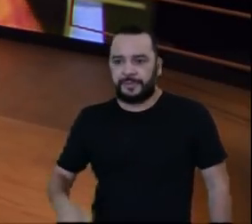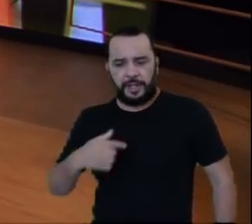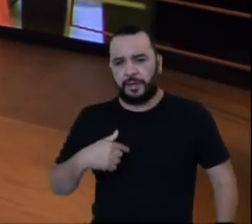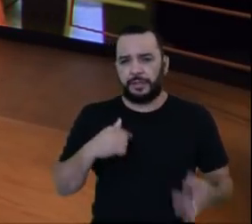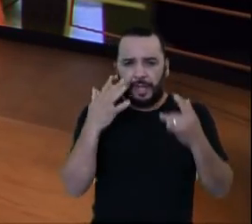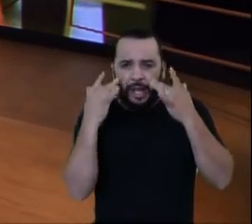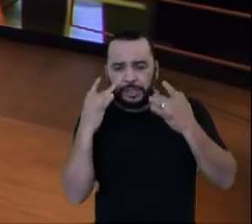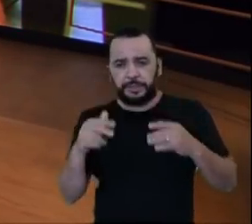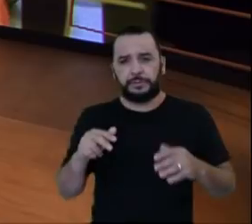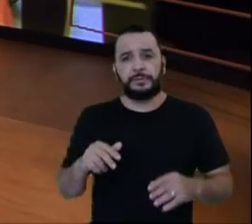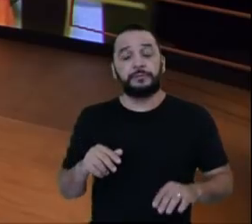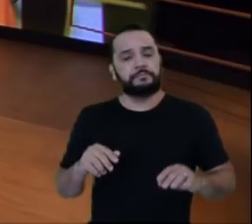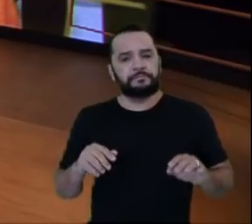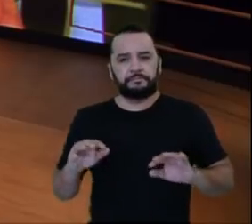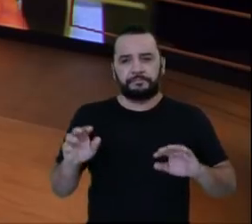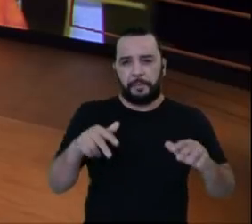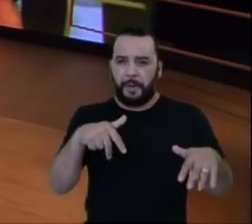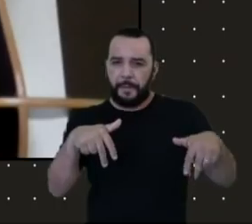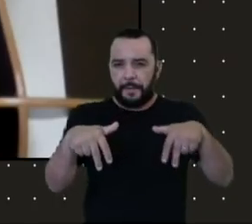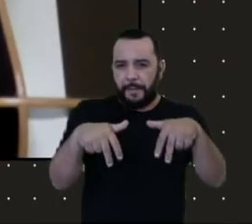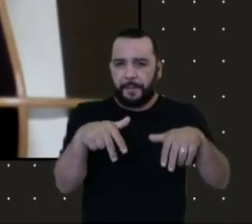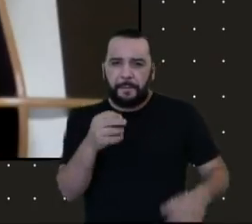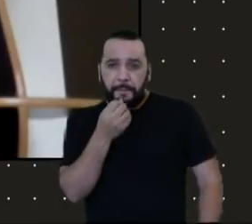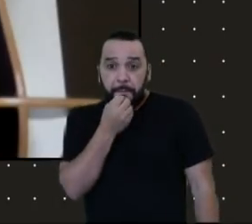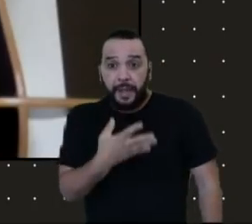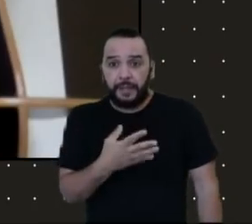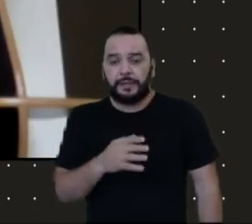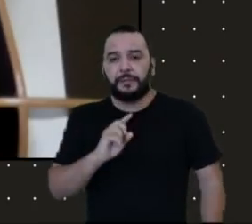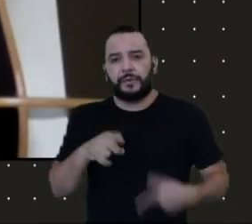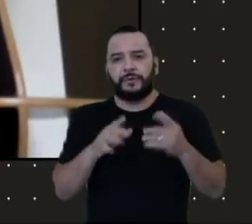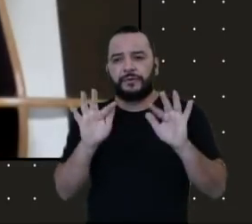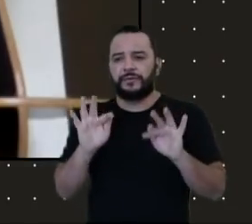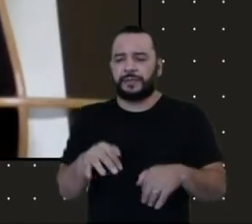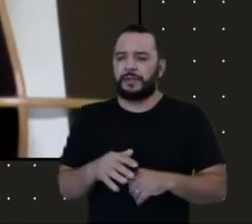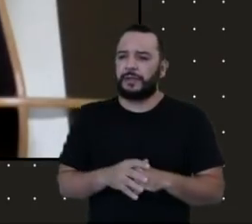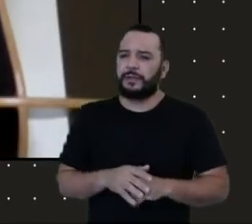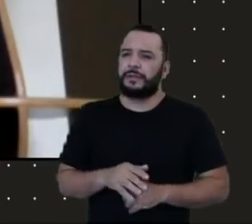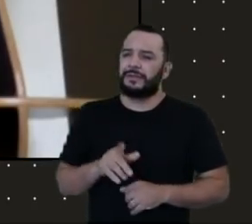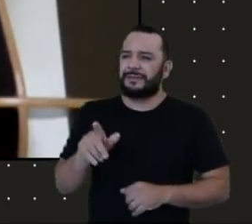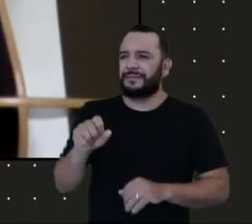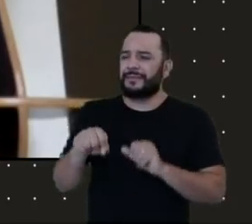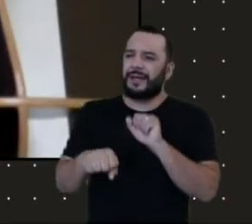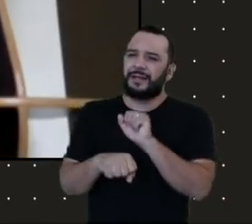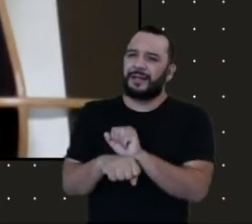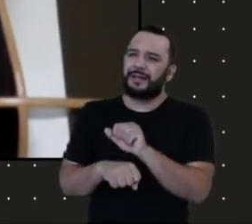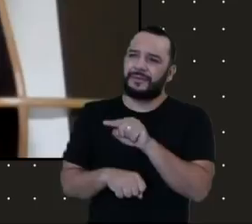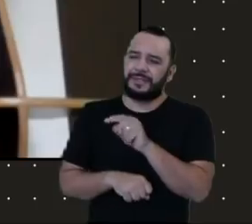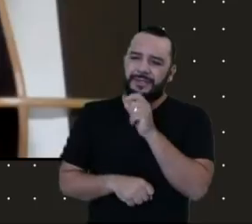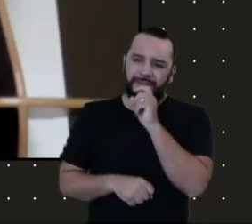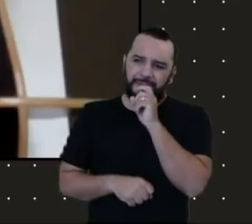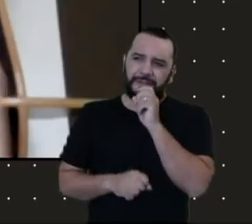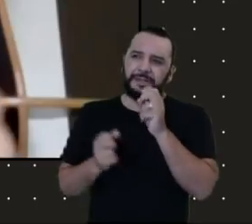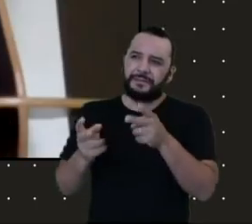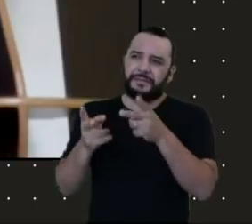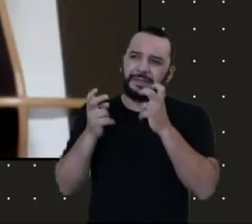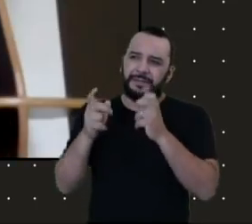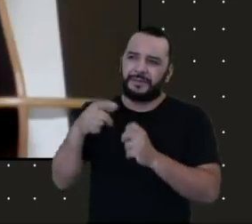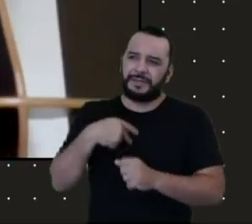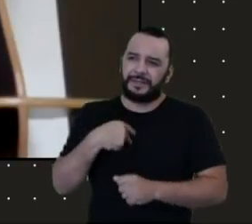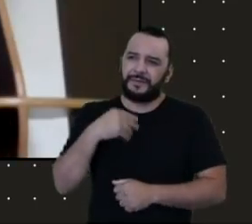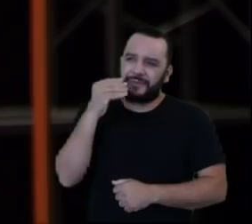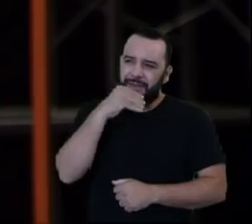Entendimentos não só cênicos, entendimentos pessoais. E ele foi fundamental nesse processo. Ele me